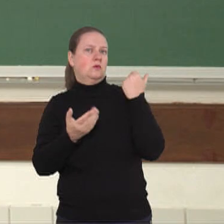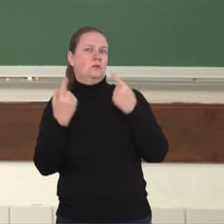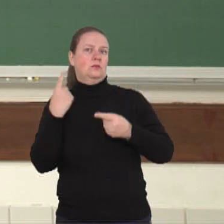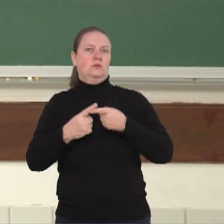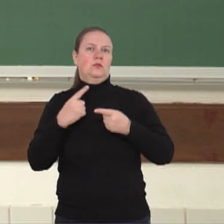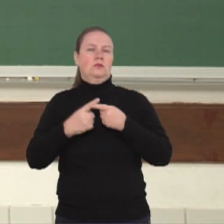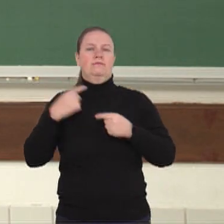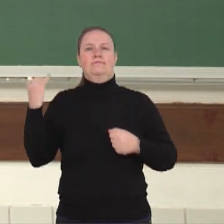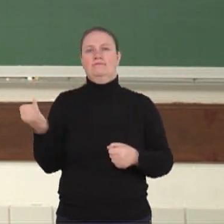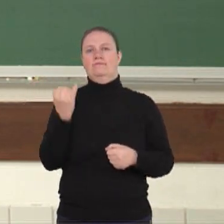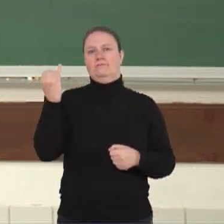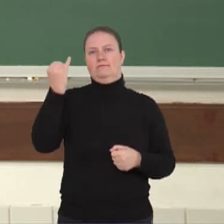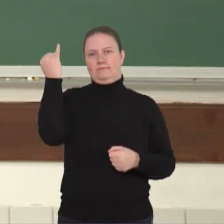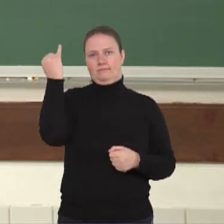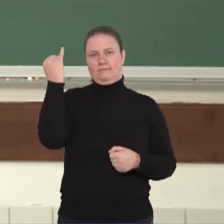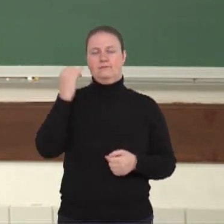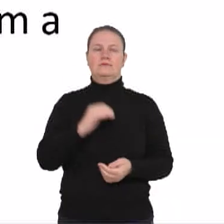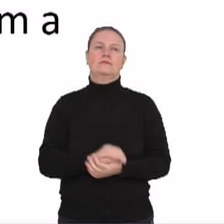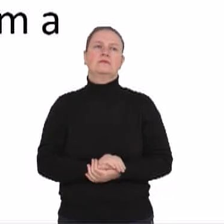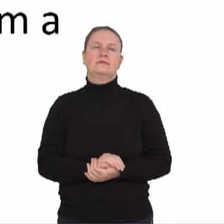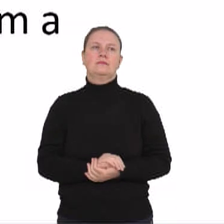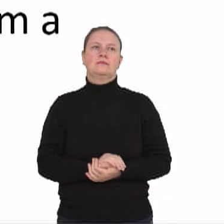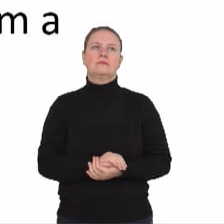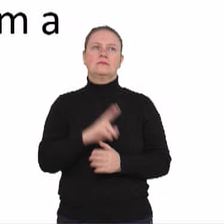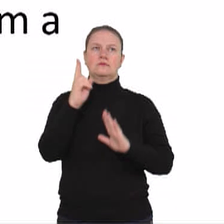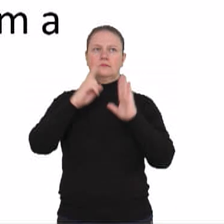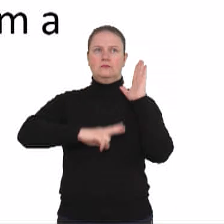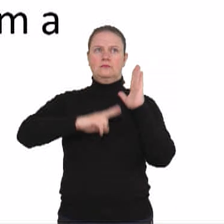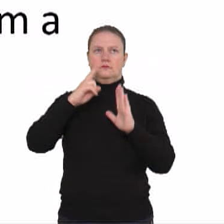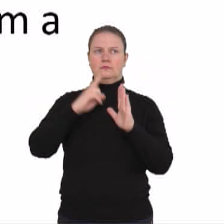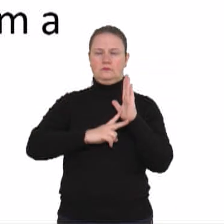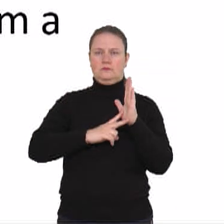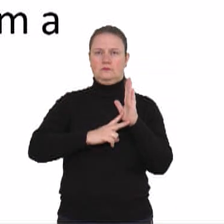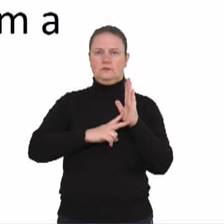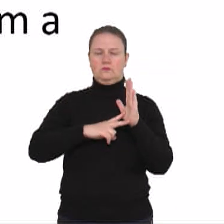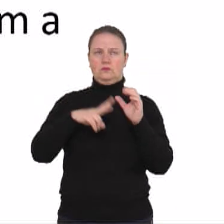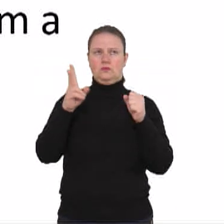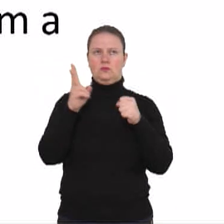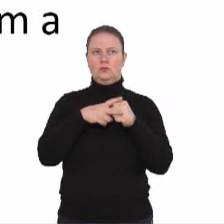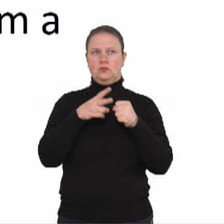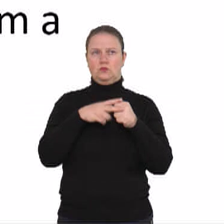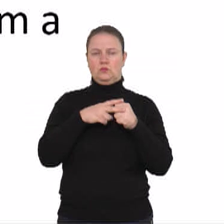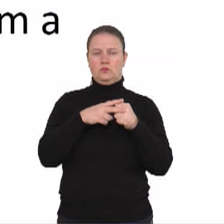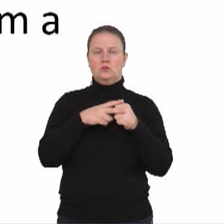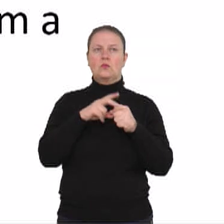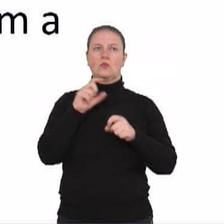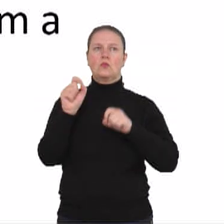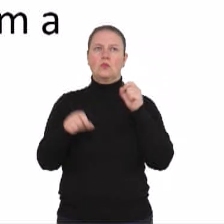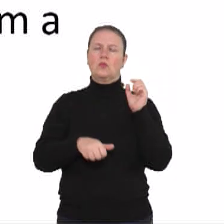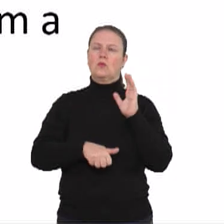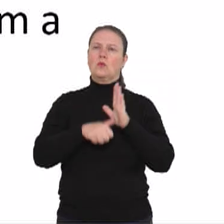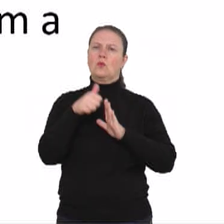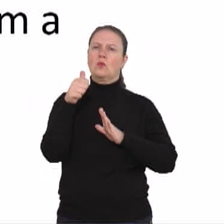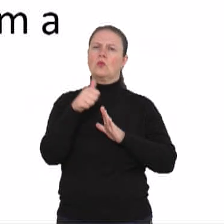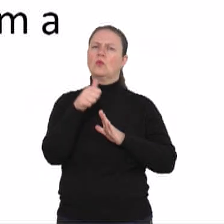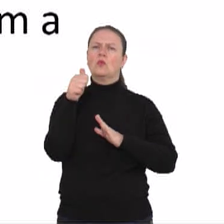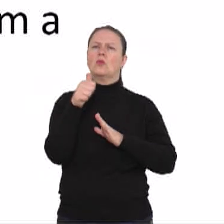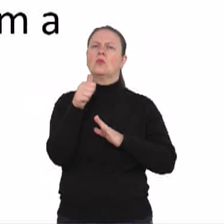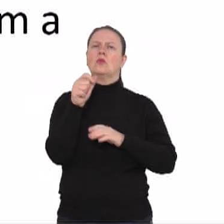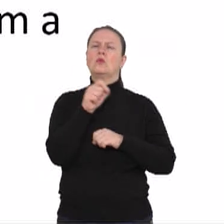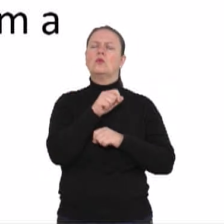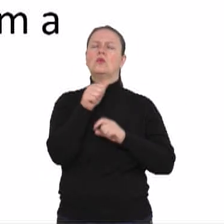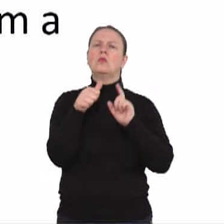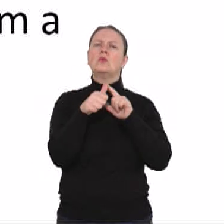importante para o predicativo do objeto. Então, eu vou ler com você ali. Transitividade verbal, primeiro ali. Um transitivo é o quê? É um verbo